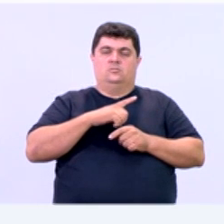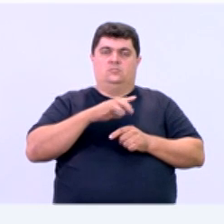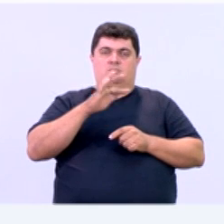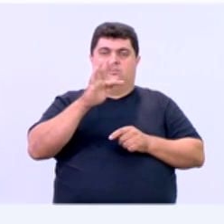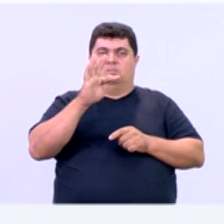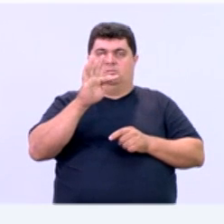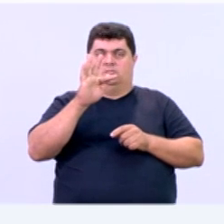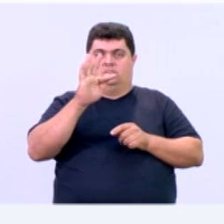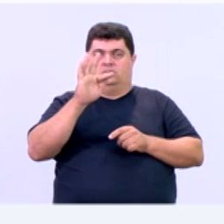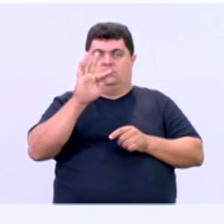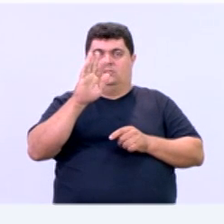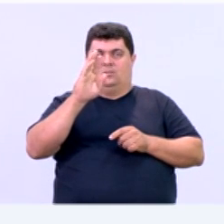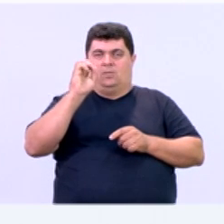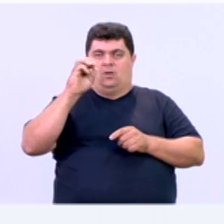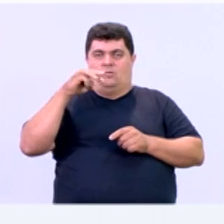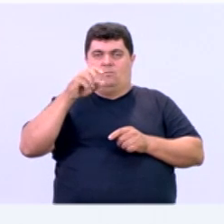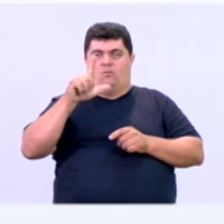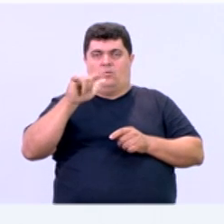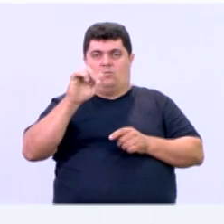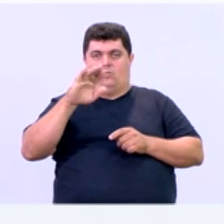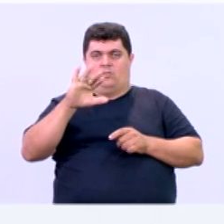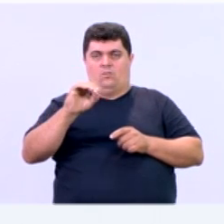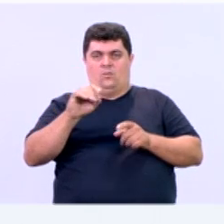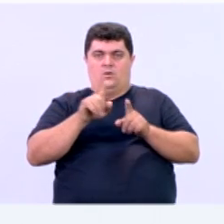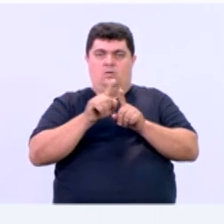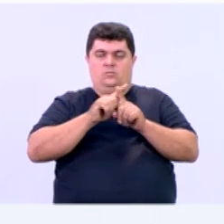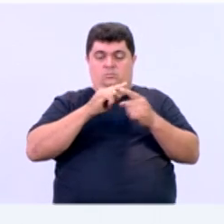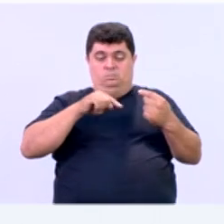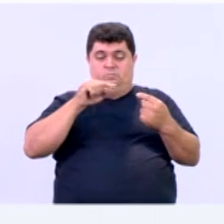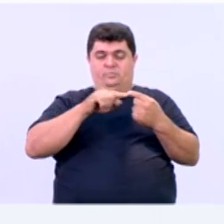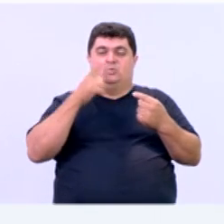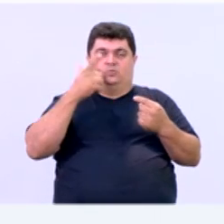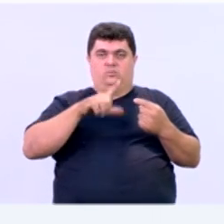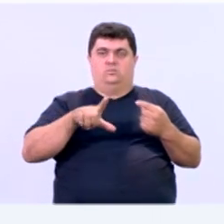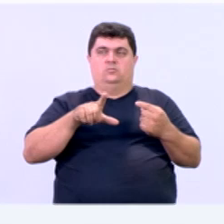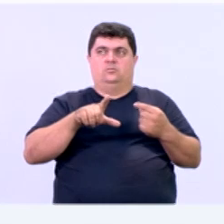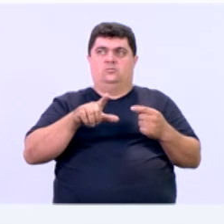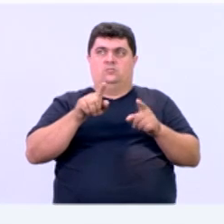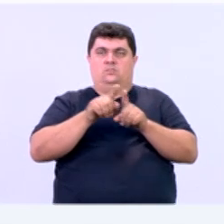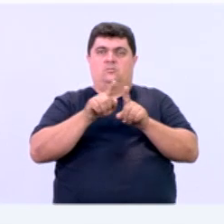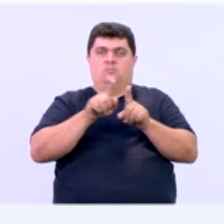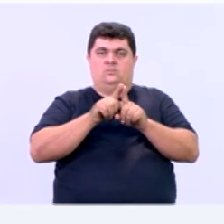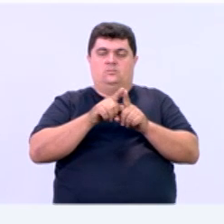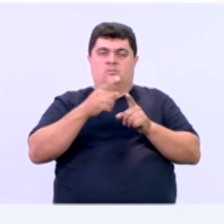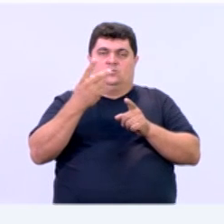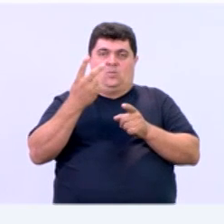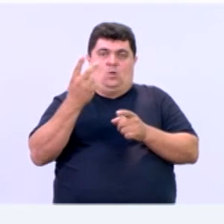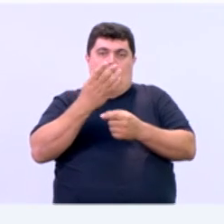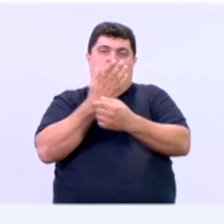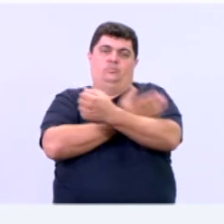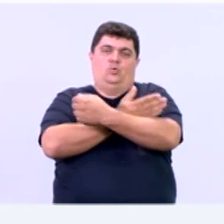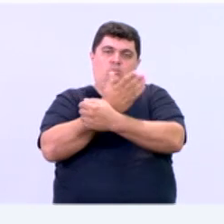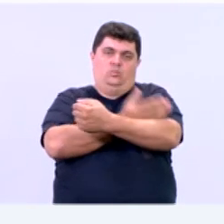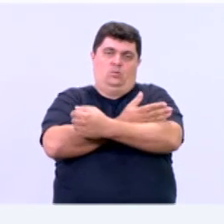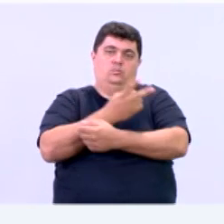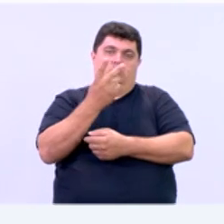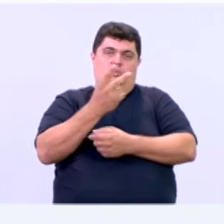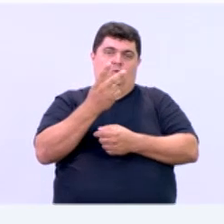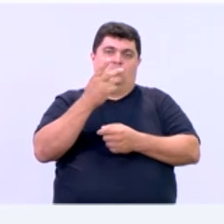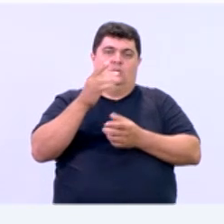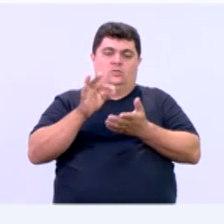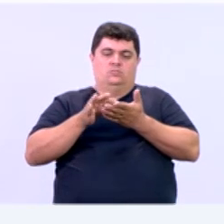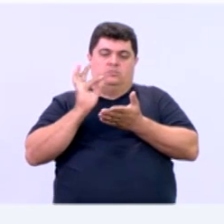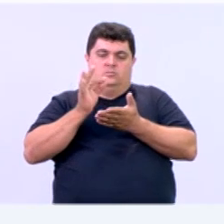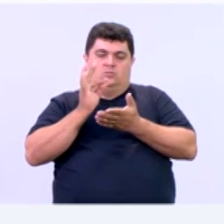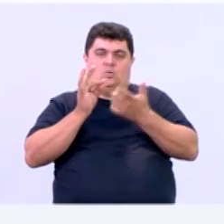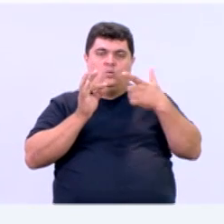formulário, que está numa página direta da atividade de sala, e duas pastas, uma para JavaScript e